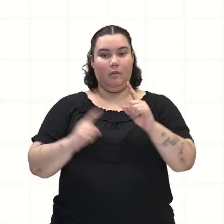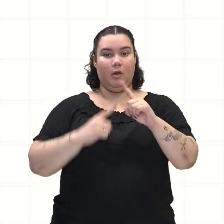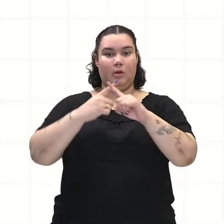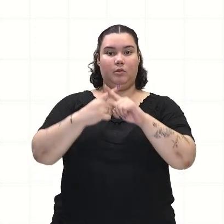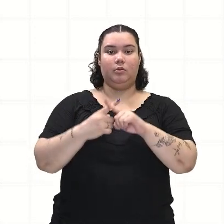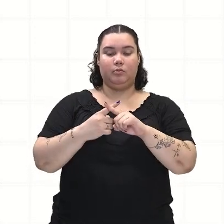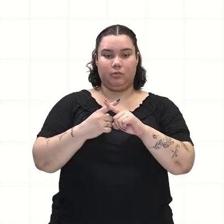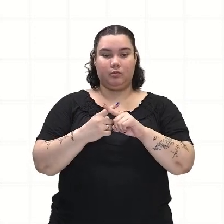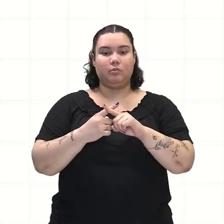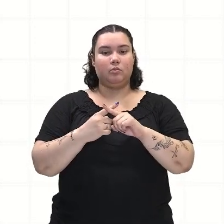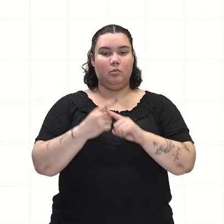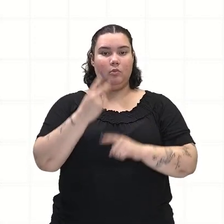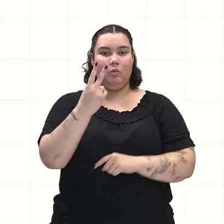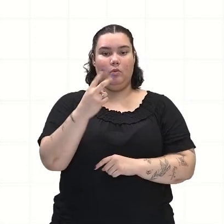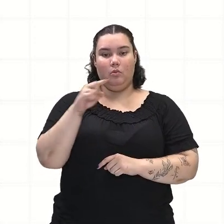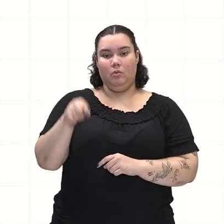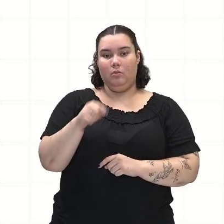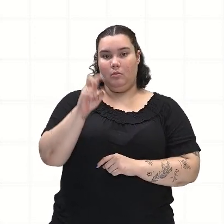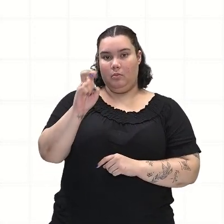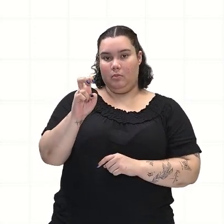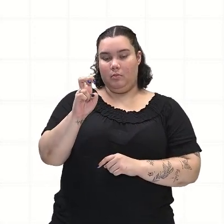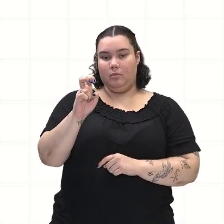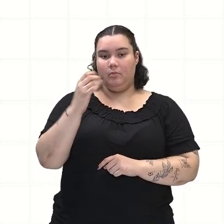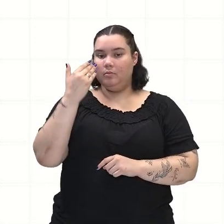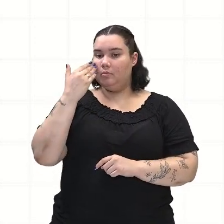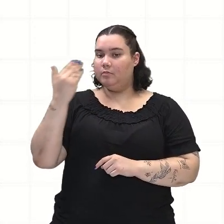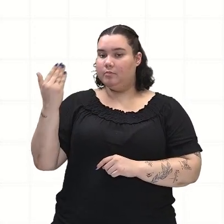multiplicar 1.250